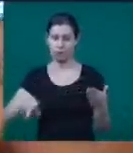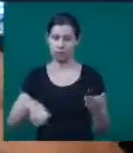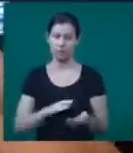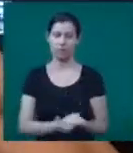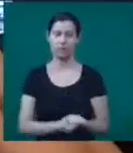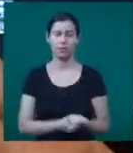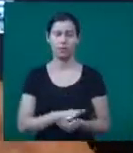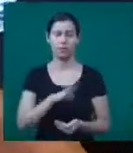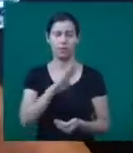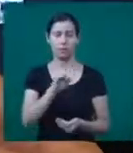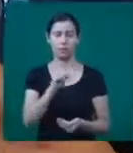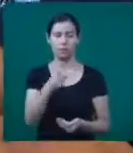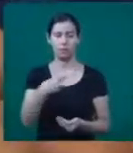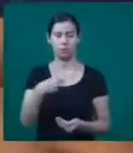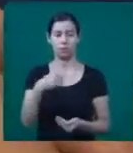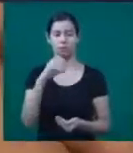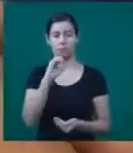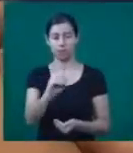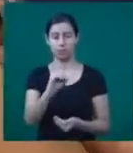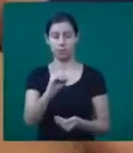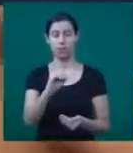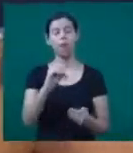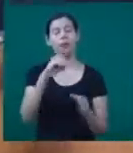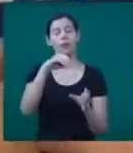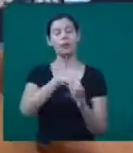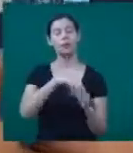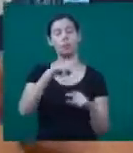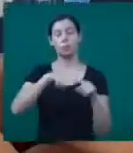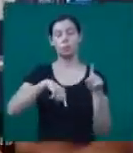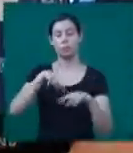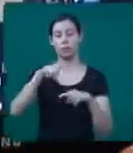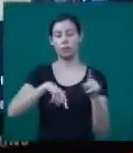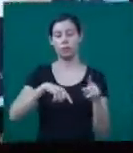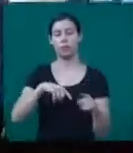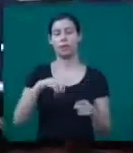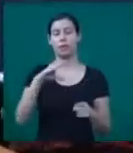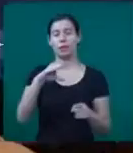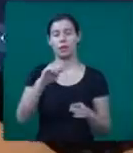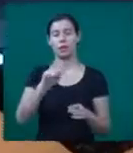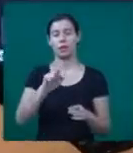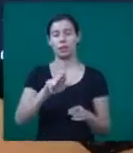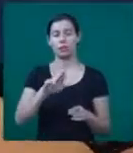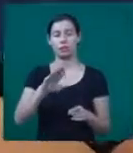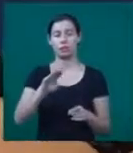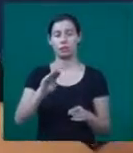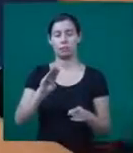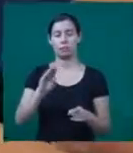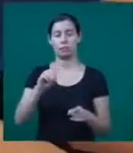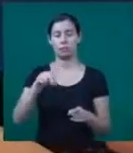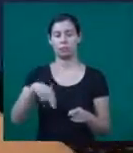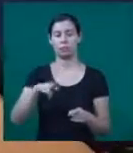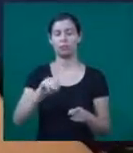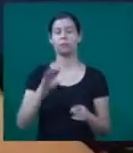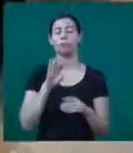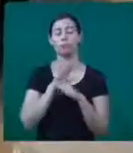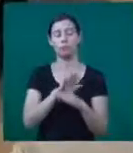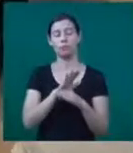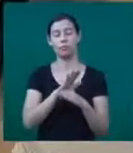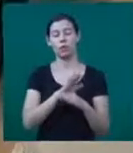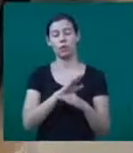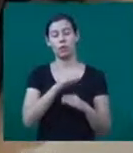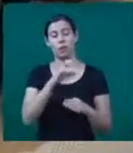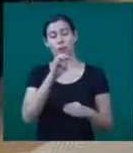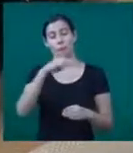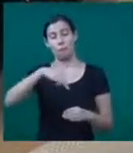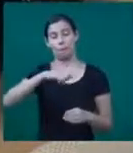Zero é feita de aço carbono, material de alta durabilidade que ajuda a bloquear o campo magnético do aparelho. Quando a